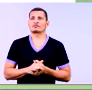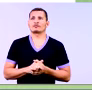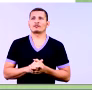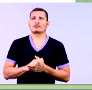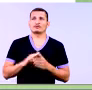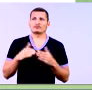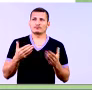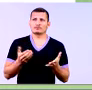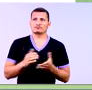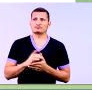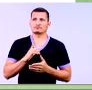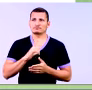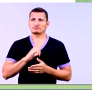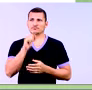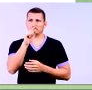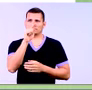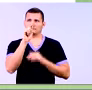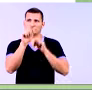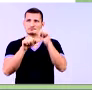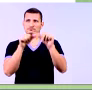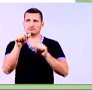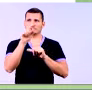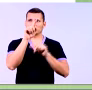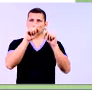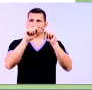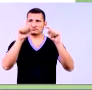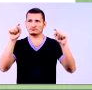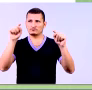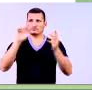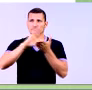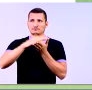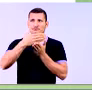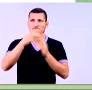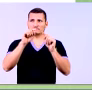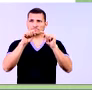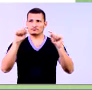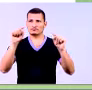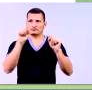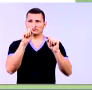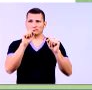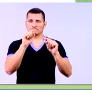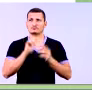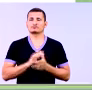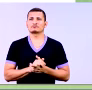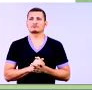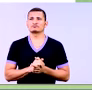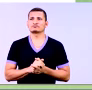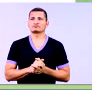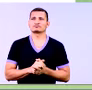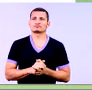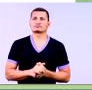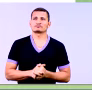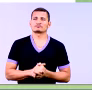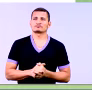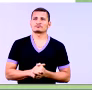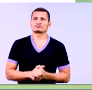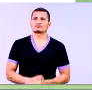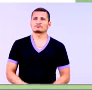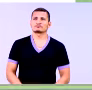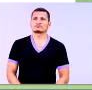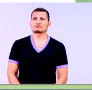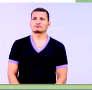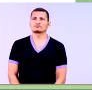nós teremos uma alteração aqui nessa linha, na linha do notebook aqui. Tá? E, obviamente, nós